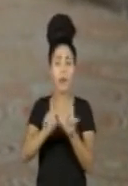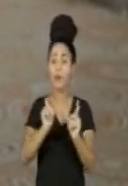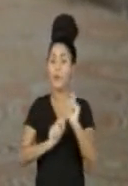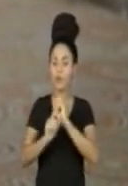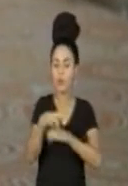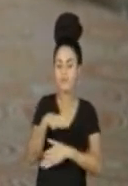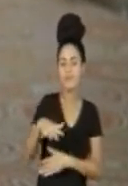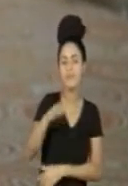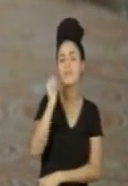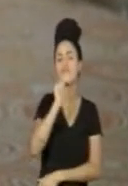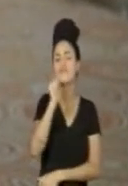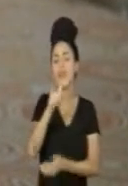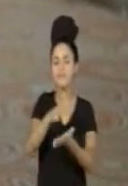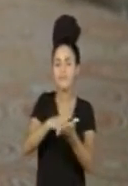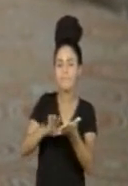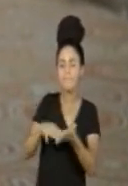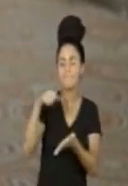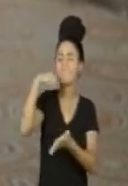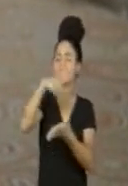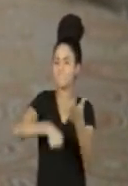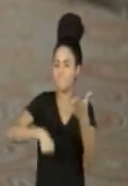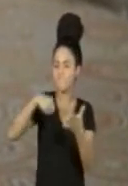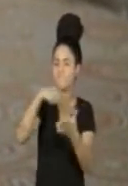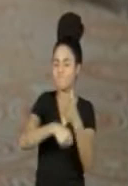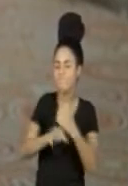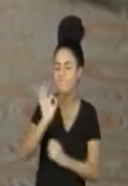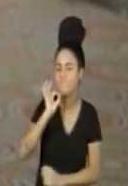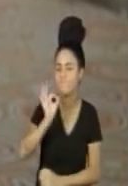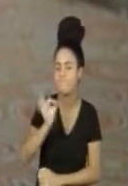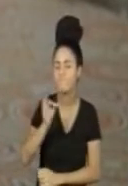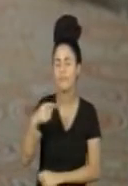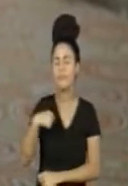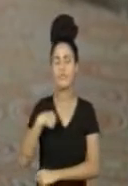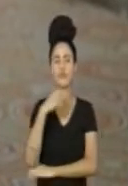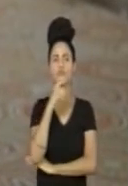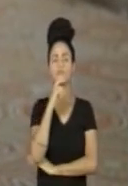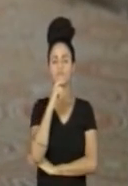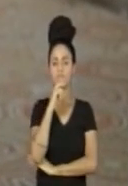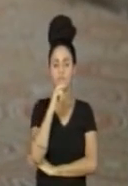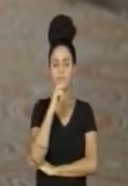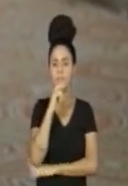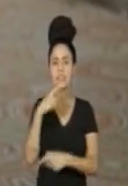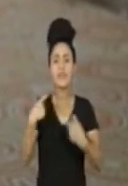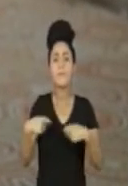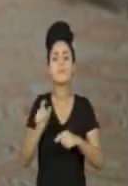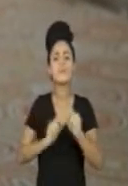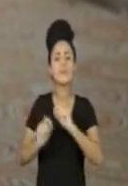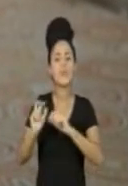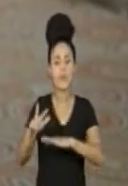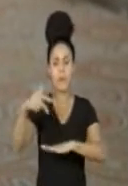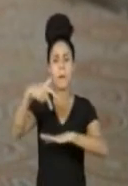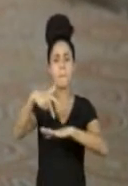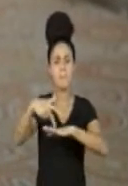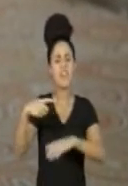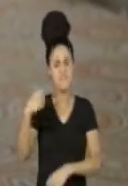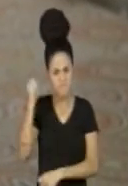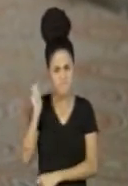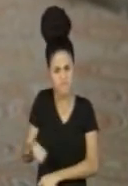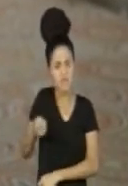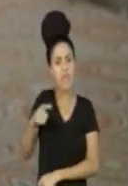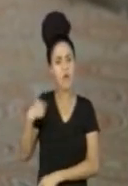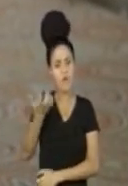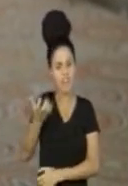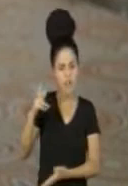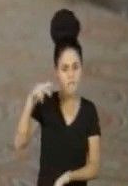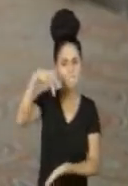muito, muito suado. E eu digo que tem que colocar o pé, bater o pé e seguir em